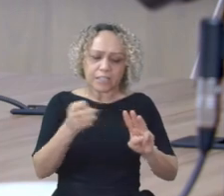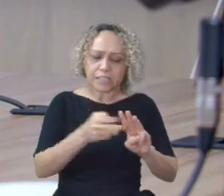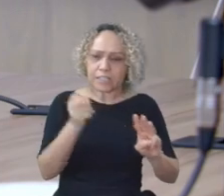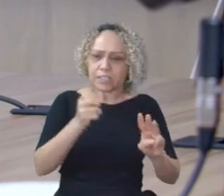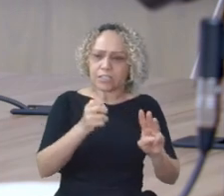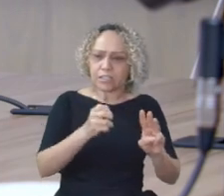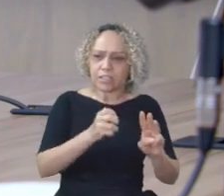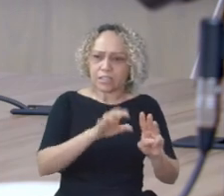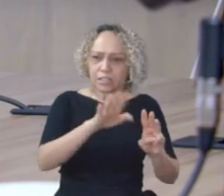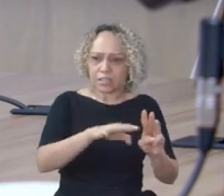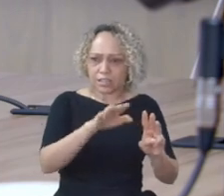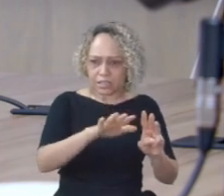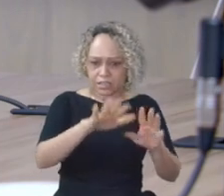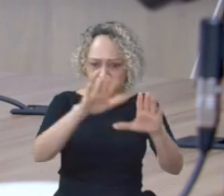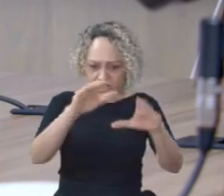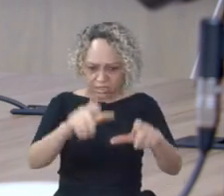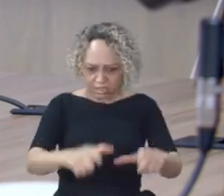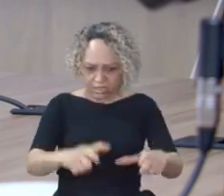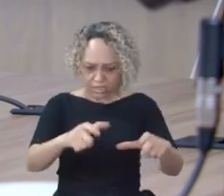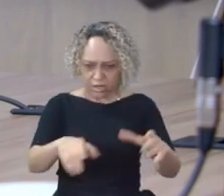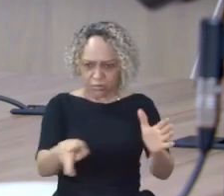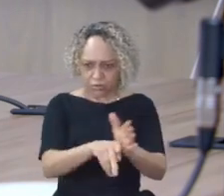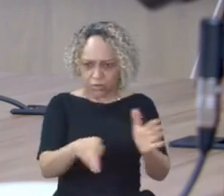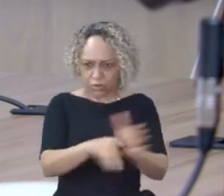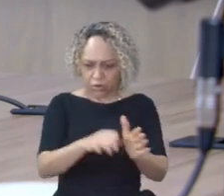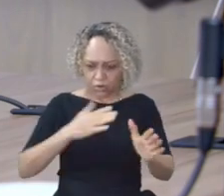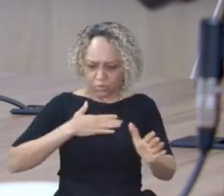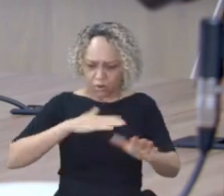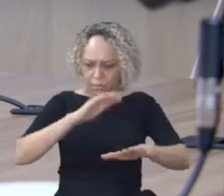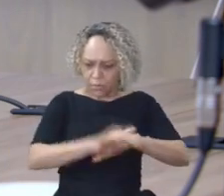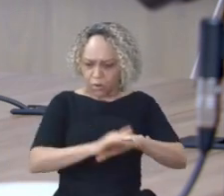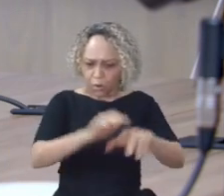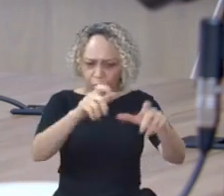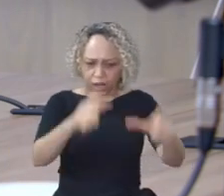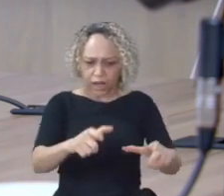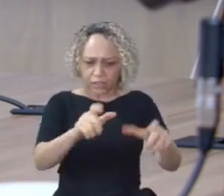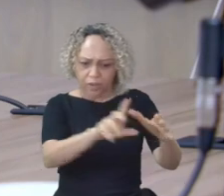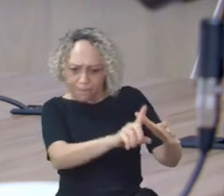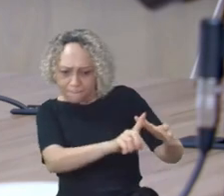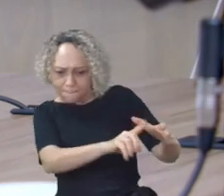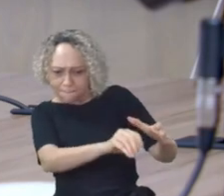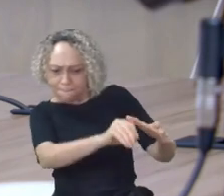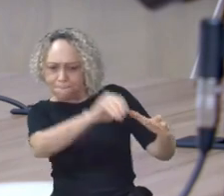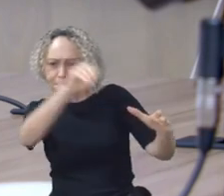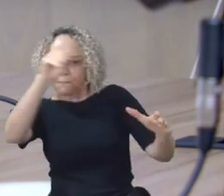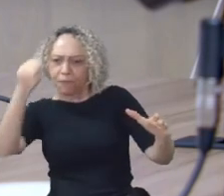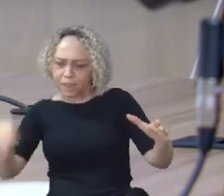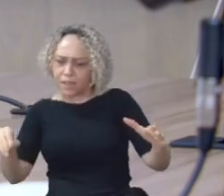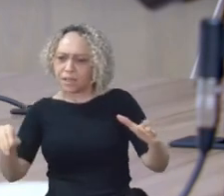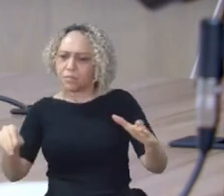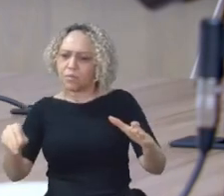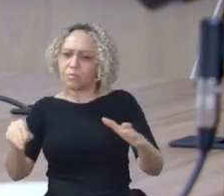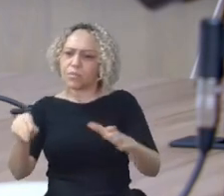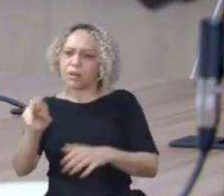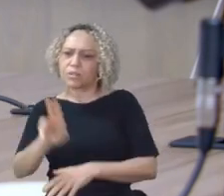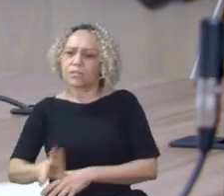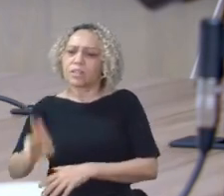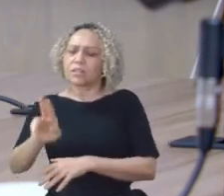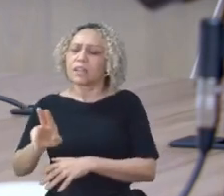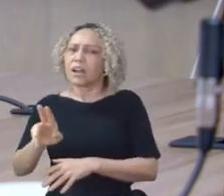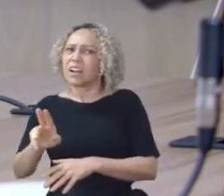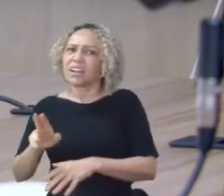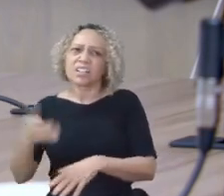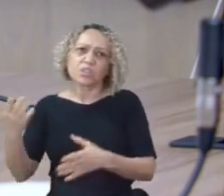esse objetivo vai ser alcançado para trazer benefícios para o nosso território. Então, a juventude indígena, ela tem muito esse papel hoje de